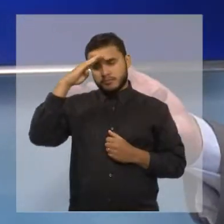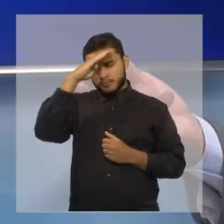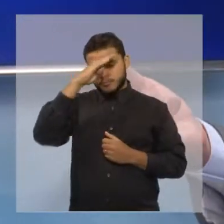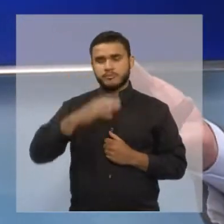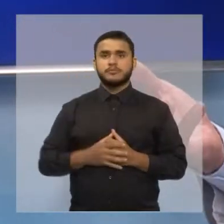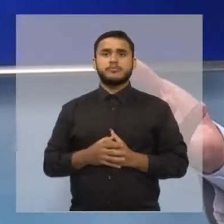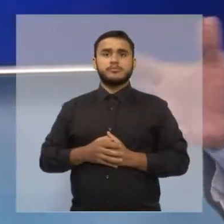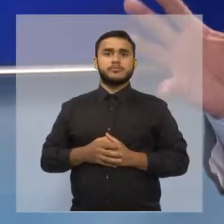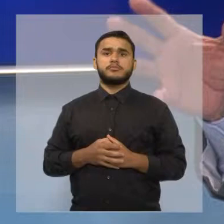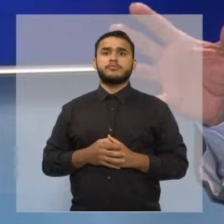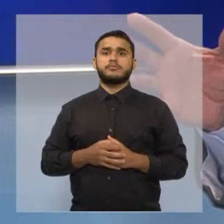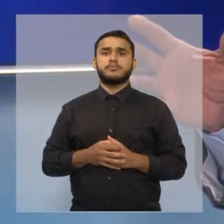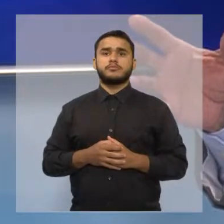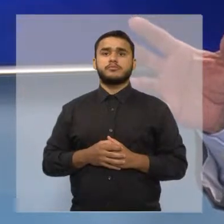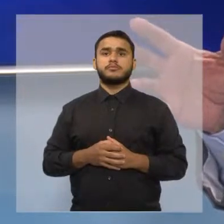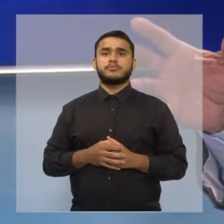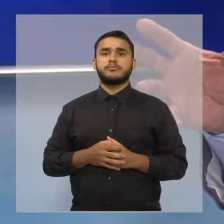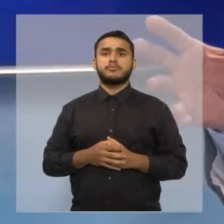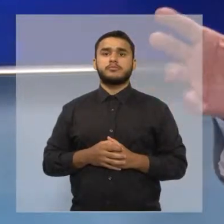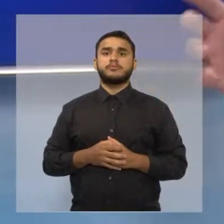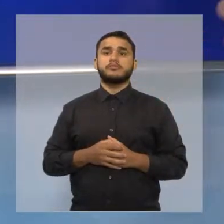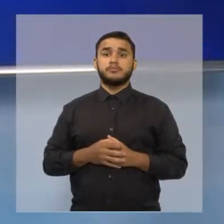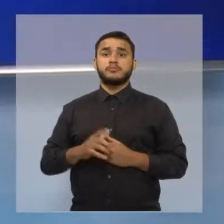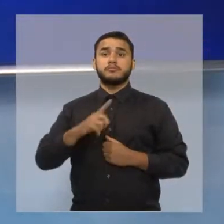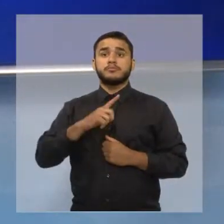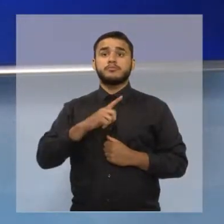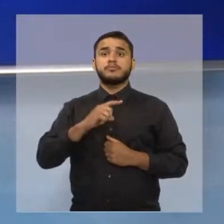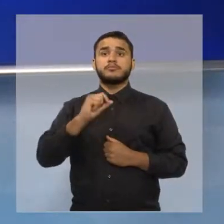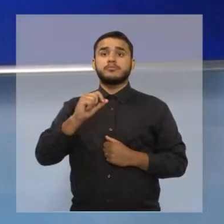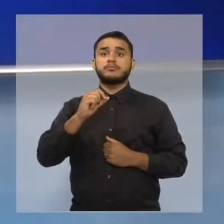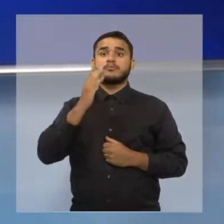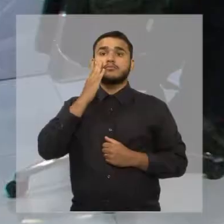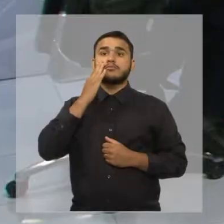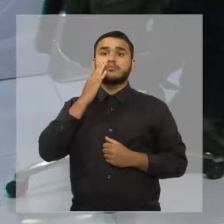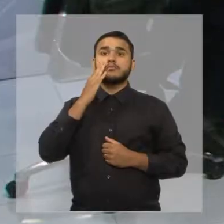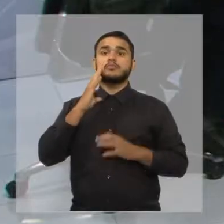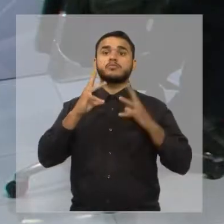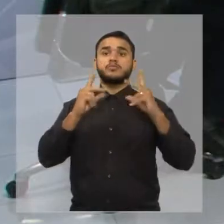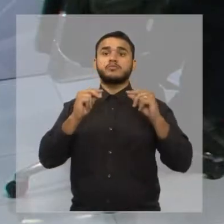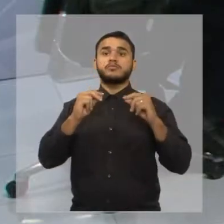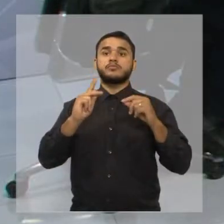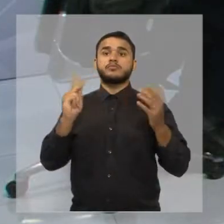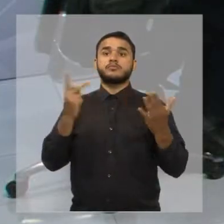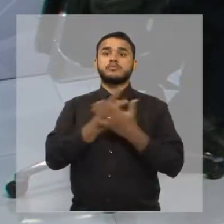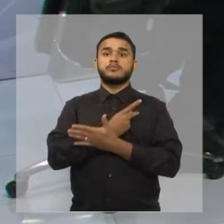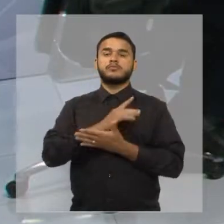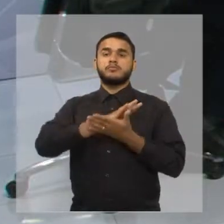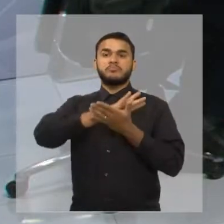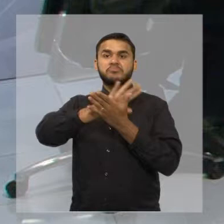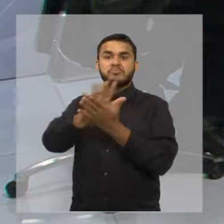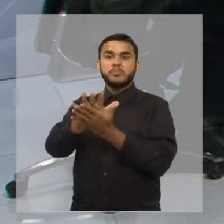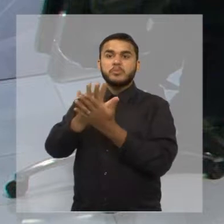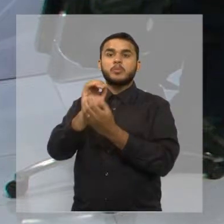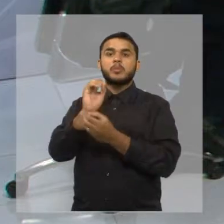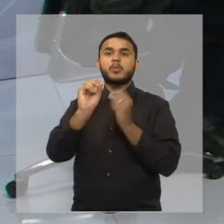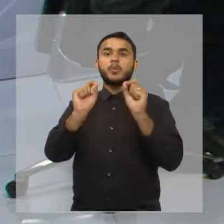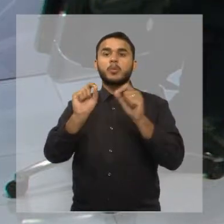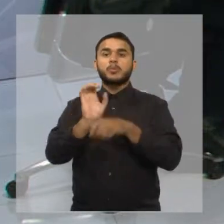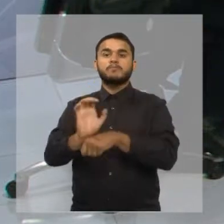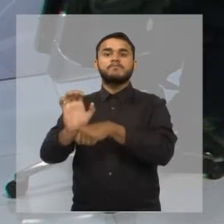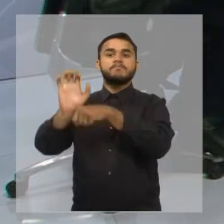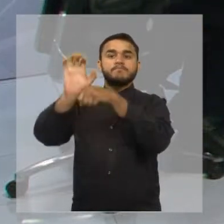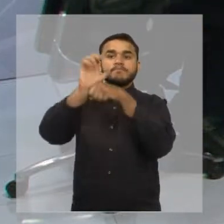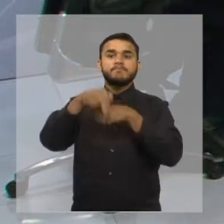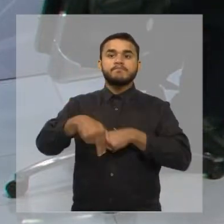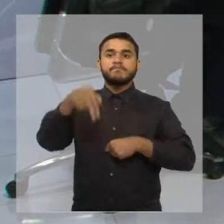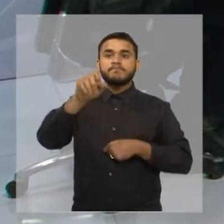poderes constitucionais. Isso é verdade. Como nós discutimos no contexto da discriminação para com o Nordeste, eu quero fazer essa